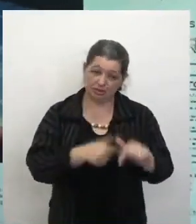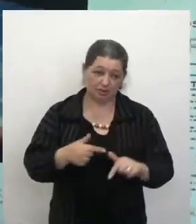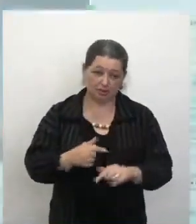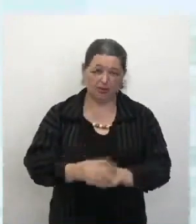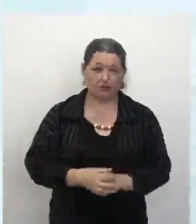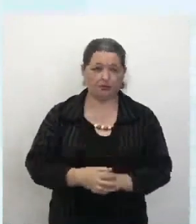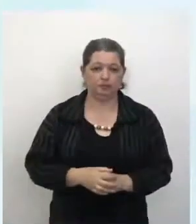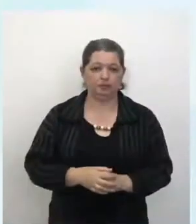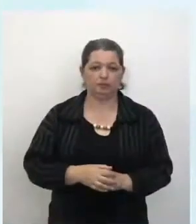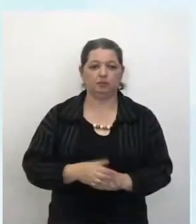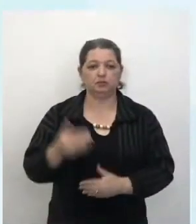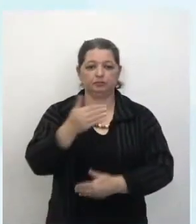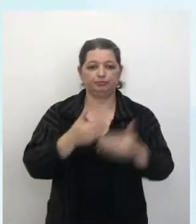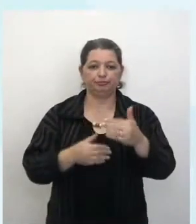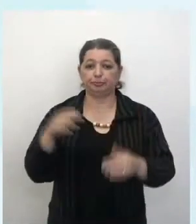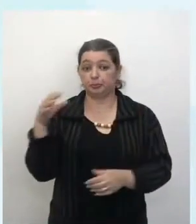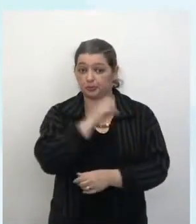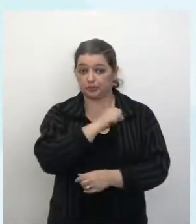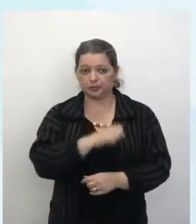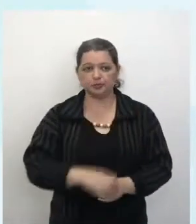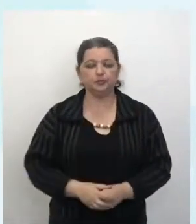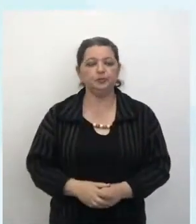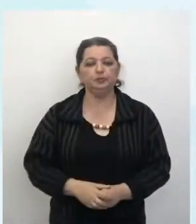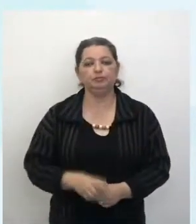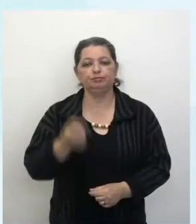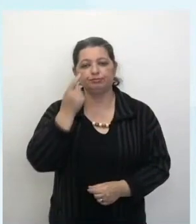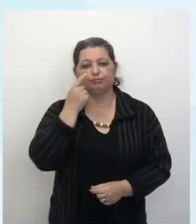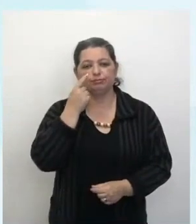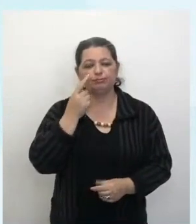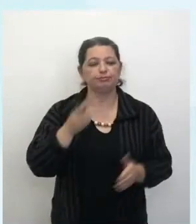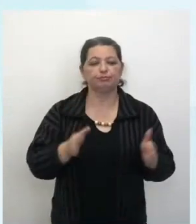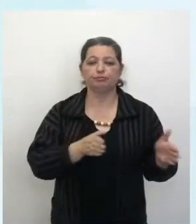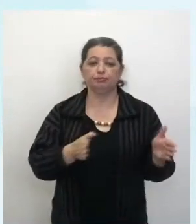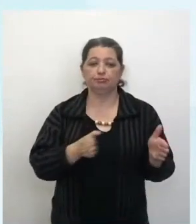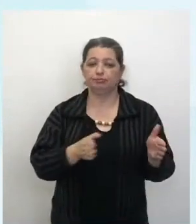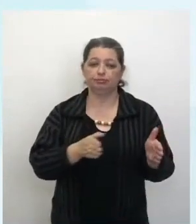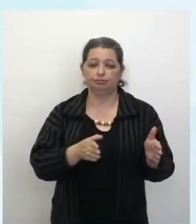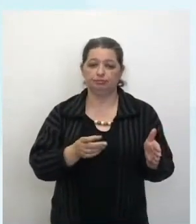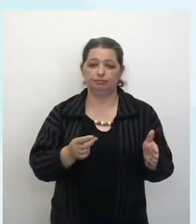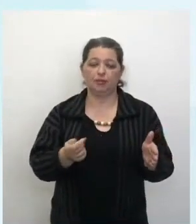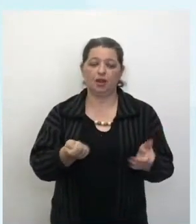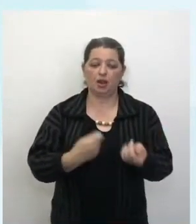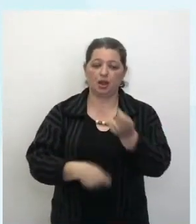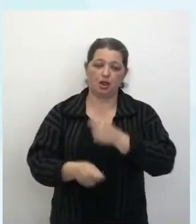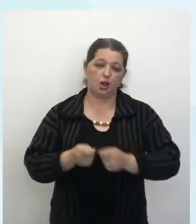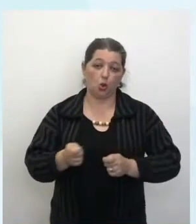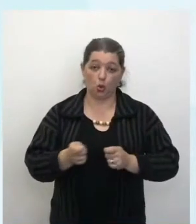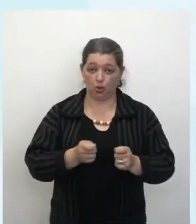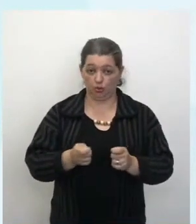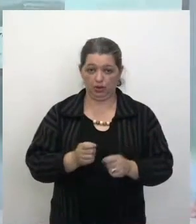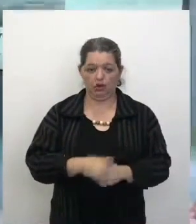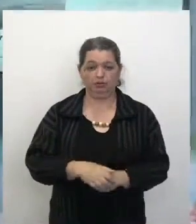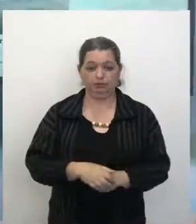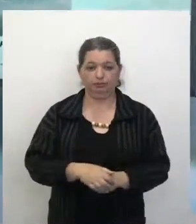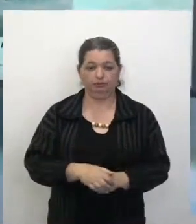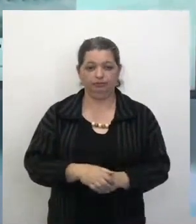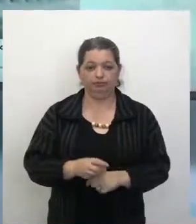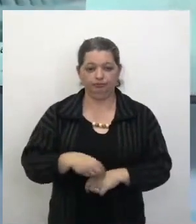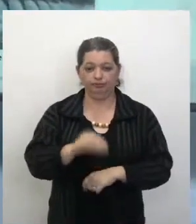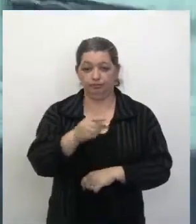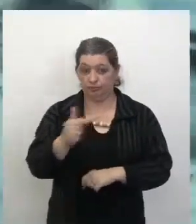aqui para o próximo slide rap10 Olha lá vamos agora para economia eu preciso dar outro